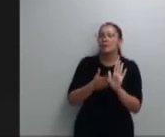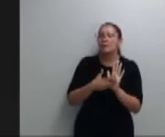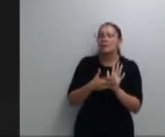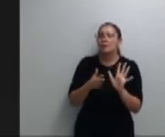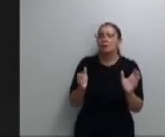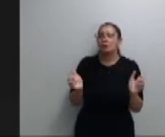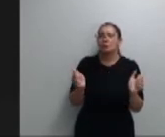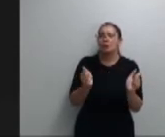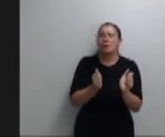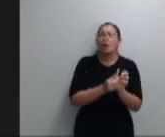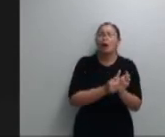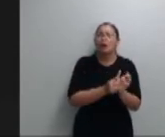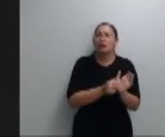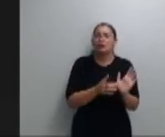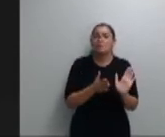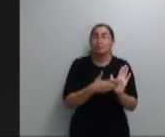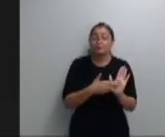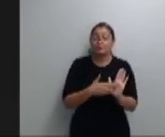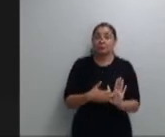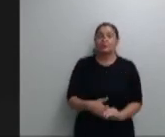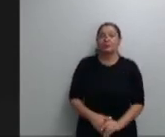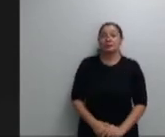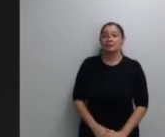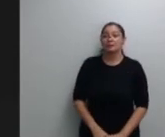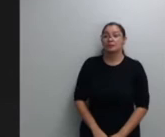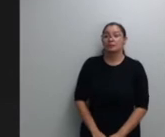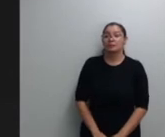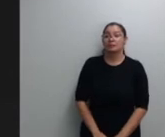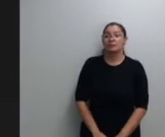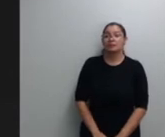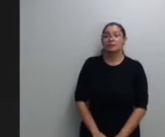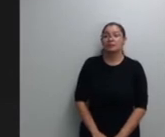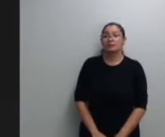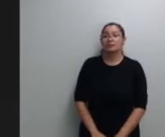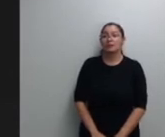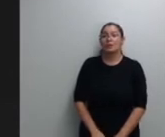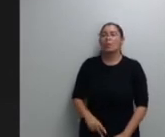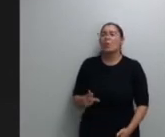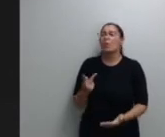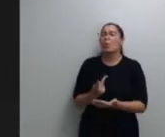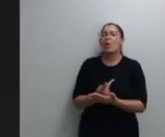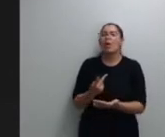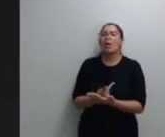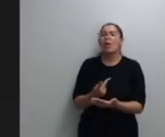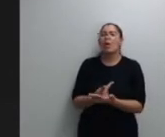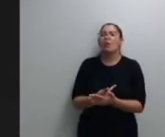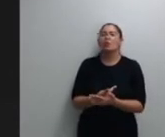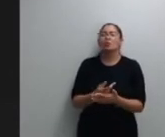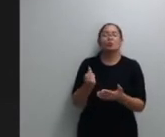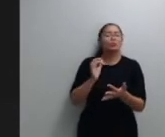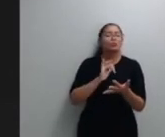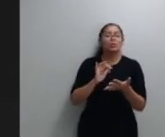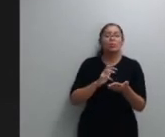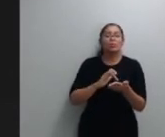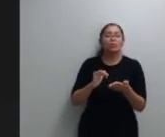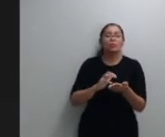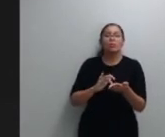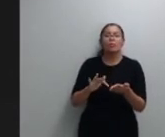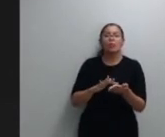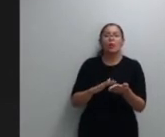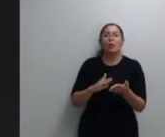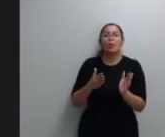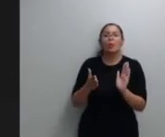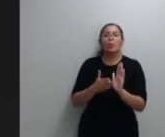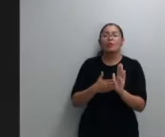inclusive tem uma certidão a respeito disso né e por algum equívoco quando veio a digitalização esse processo veio só com o